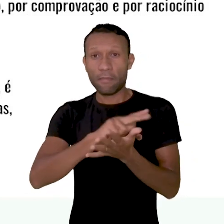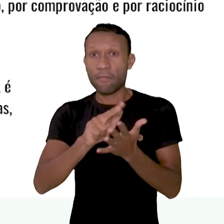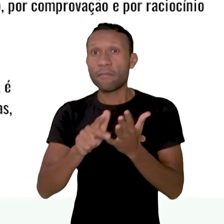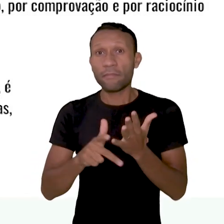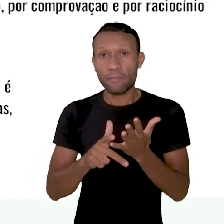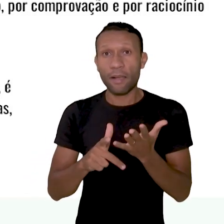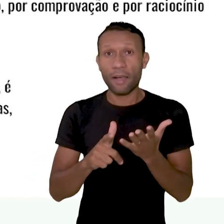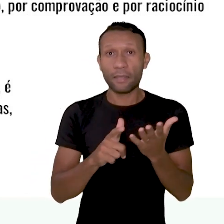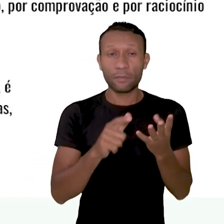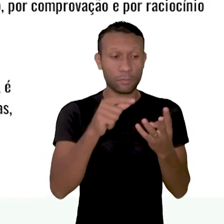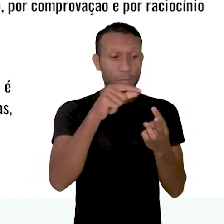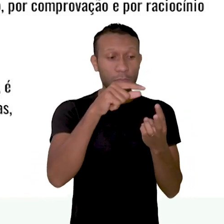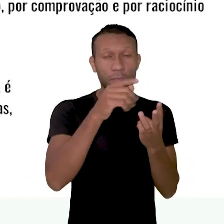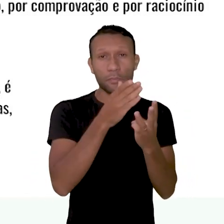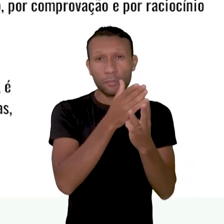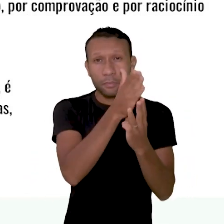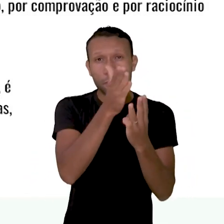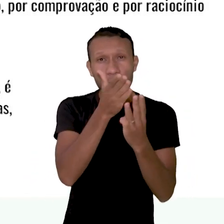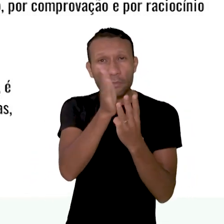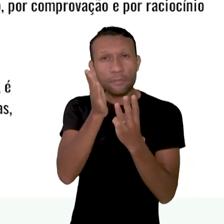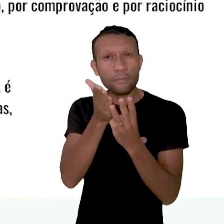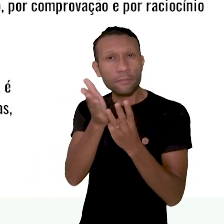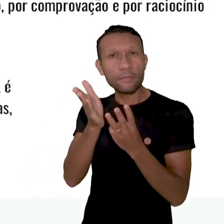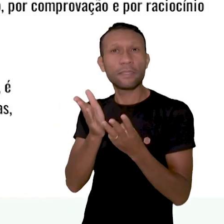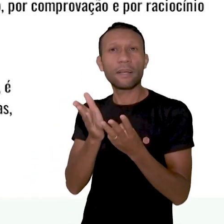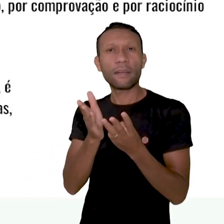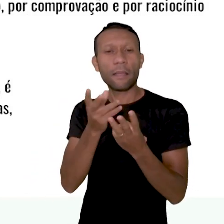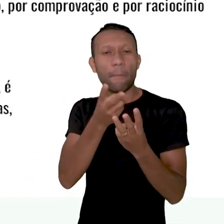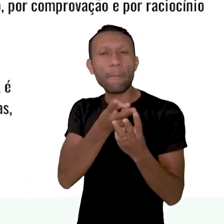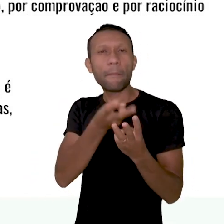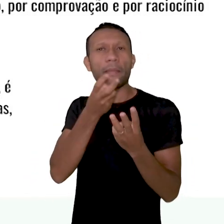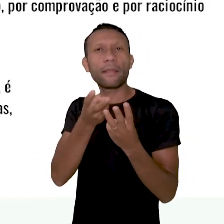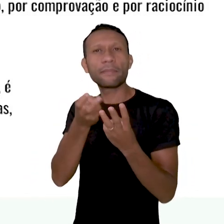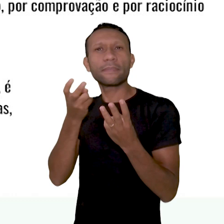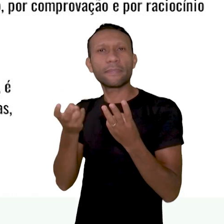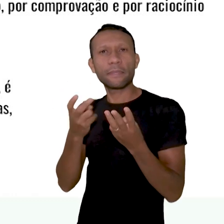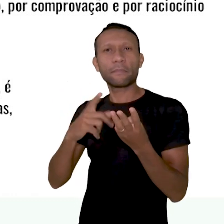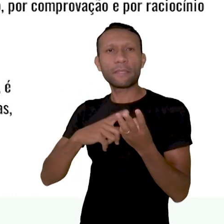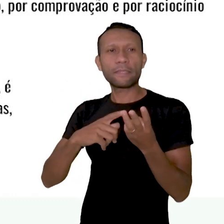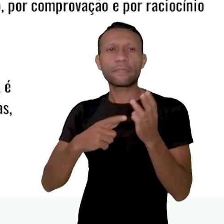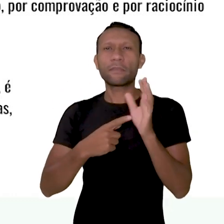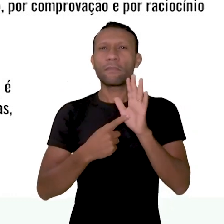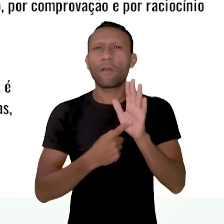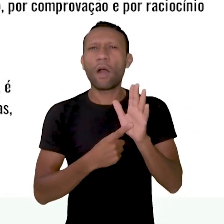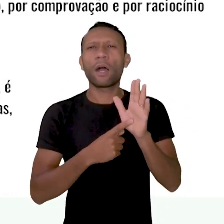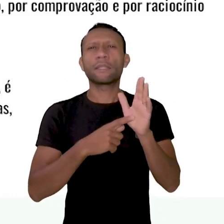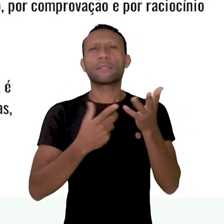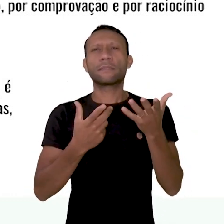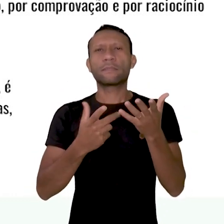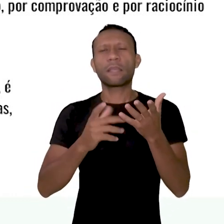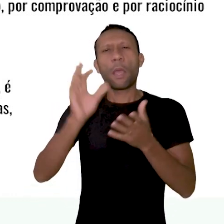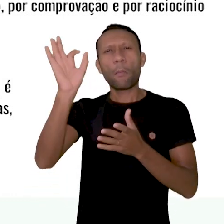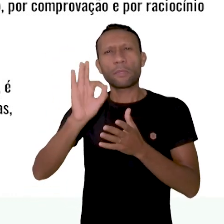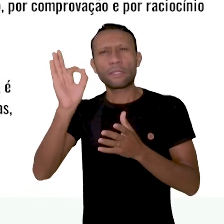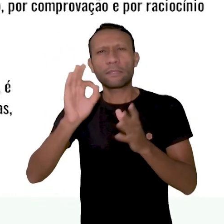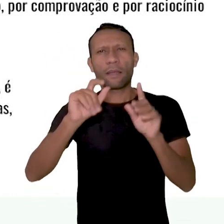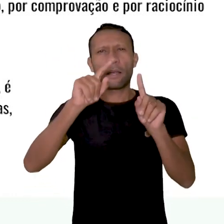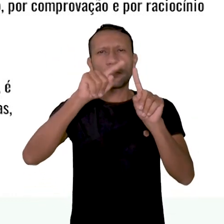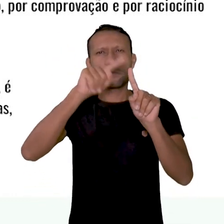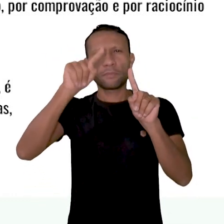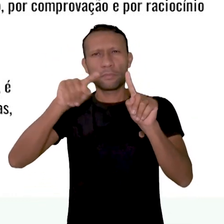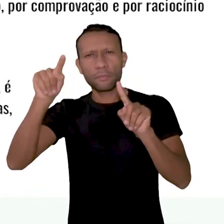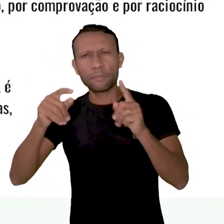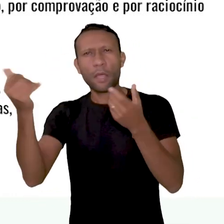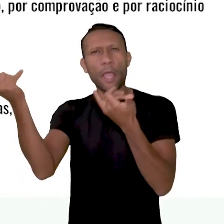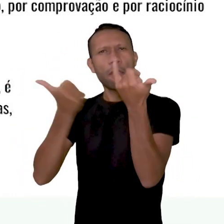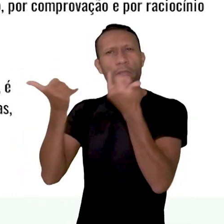um dos tipos, sendo assim, é possível identificar por dados expostos, falas extraídas de outras pessoas,